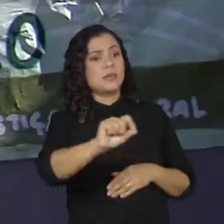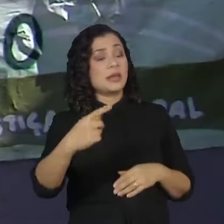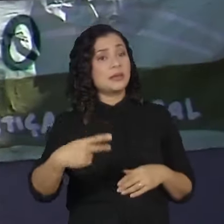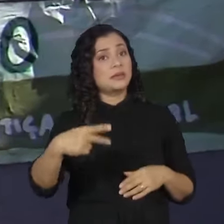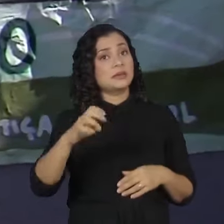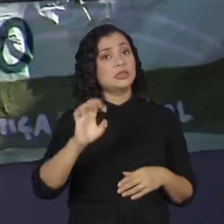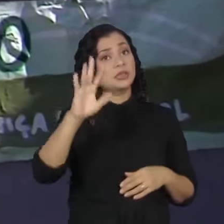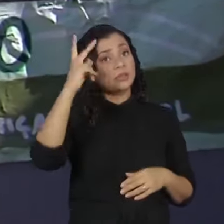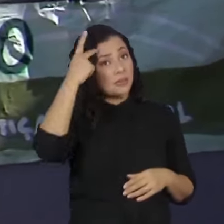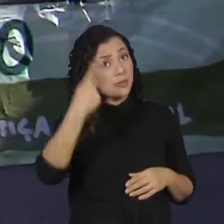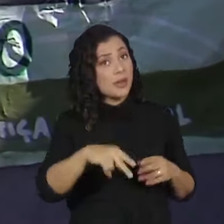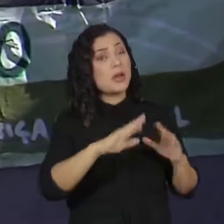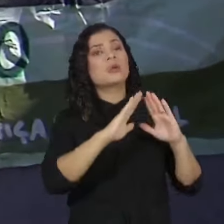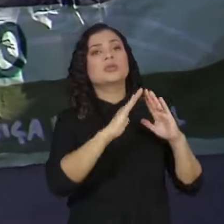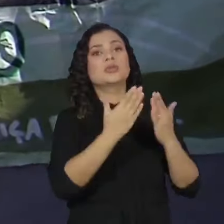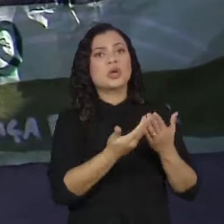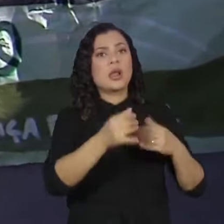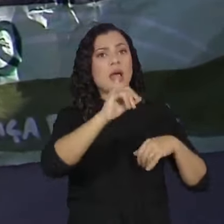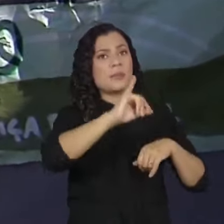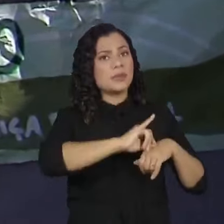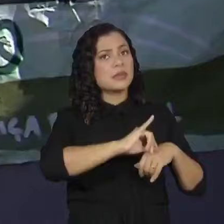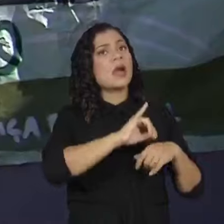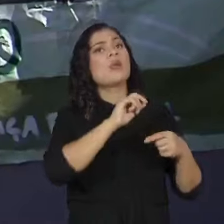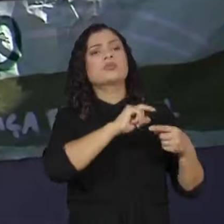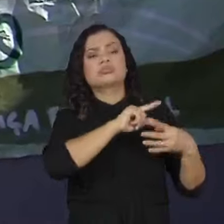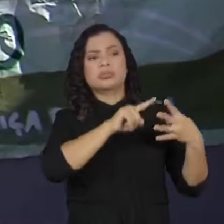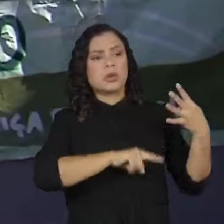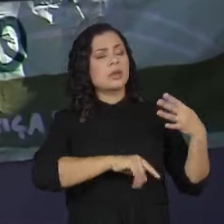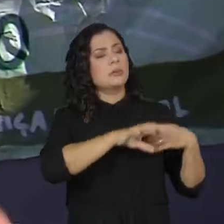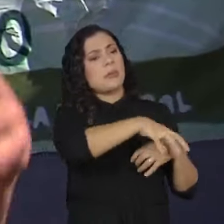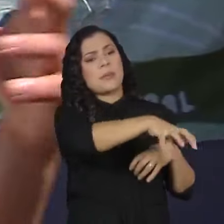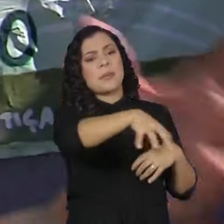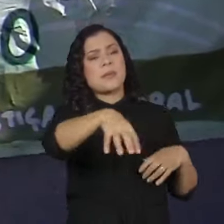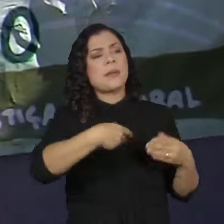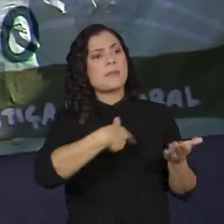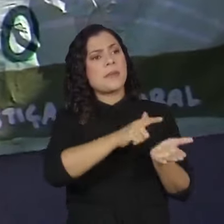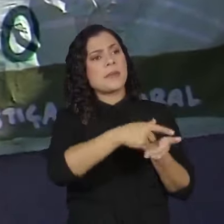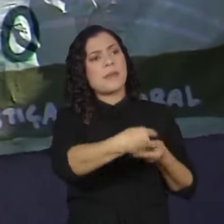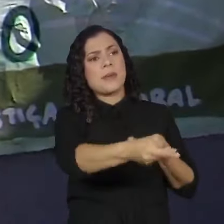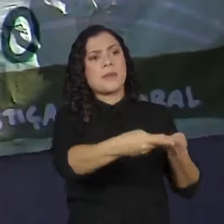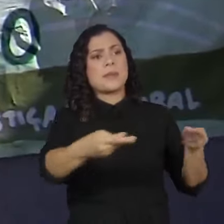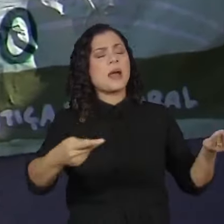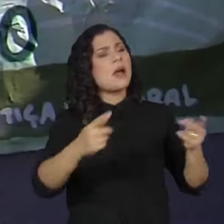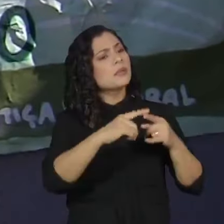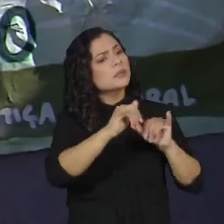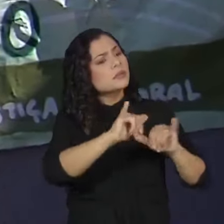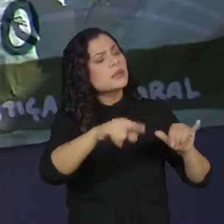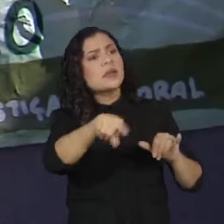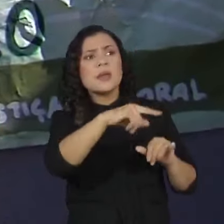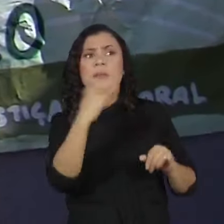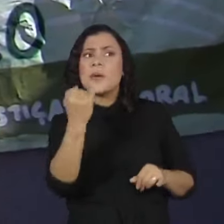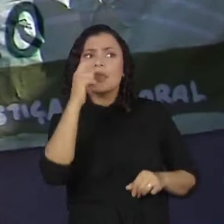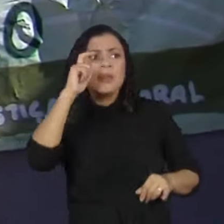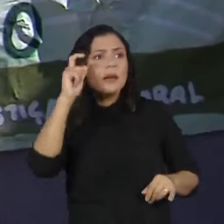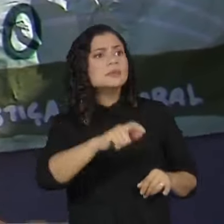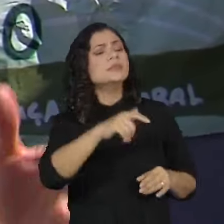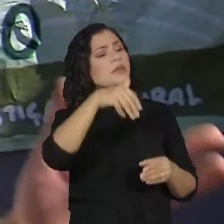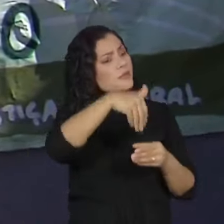Paulo passamos por escolas de toda a capital das quatro regiões panfletando informando sobre a importância de tirar o título informando a